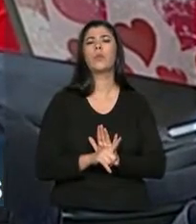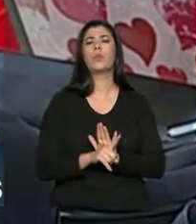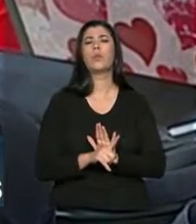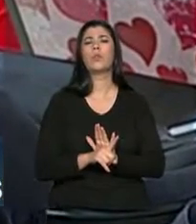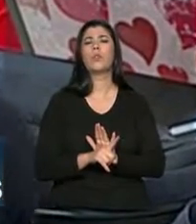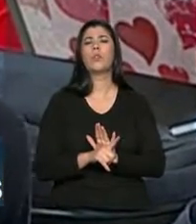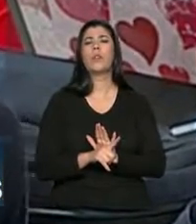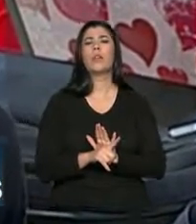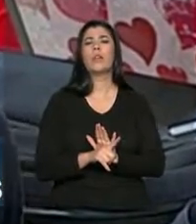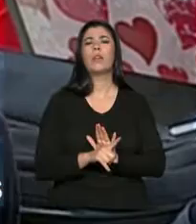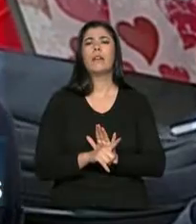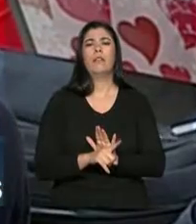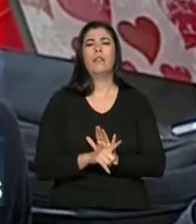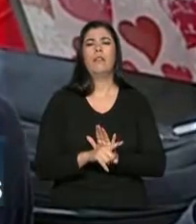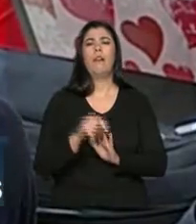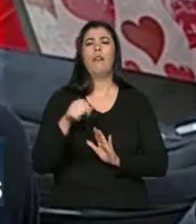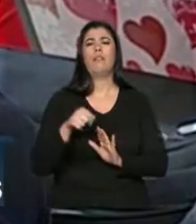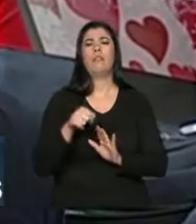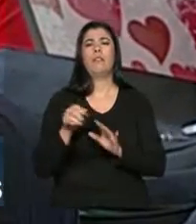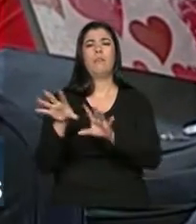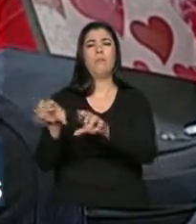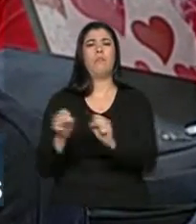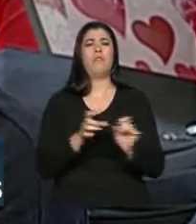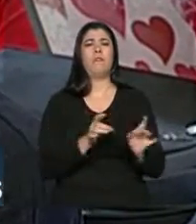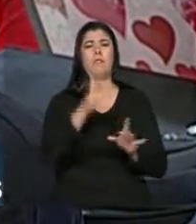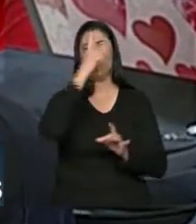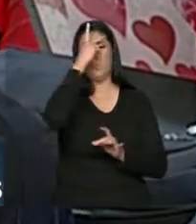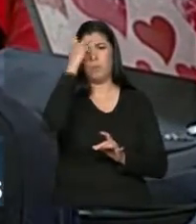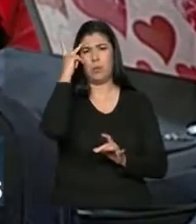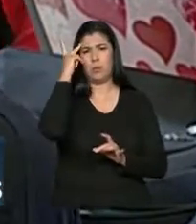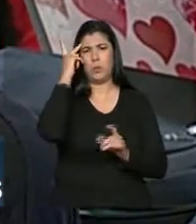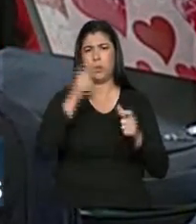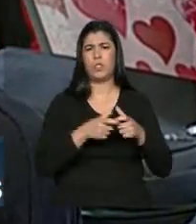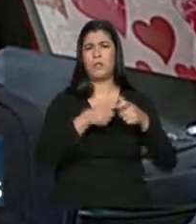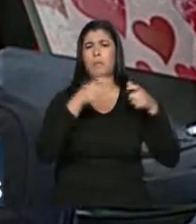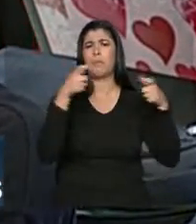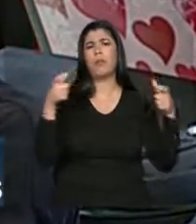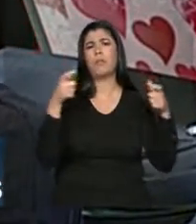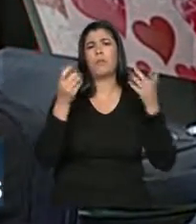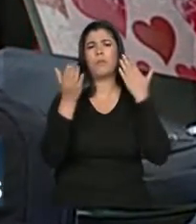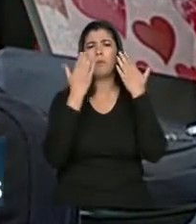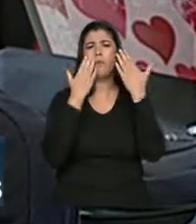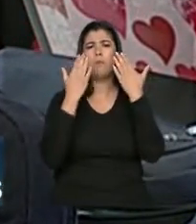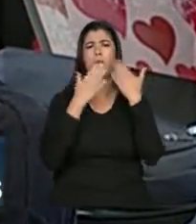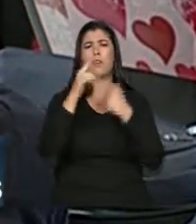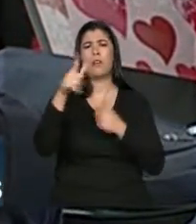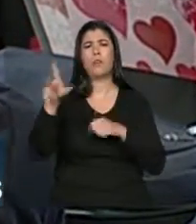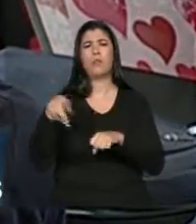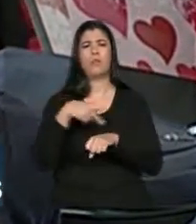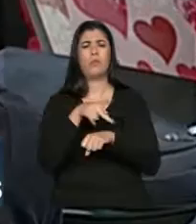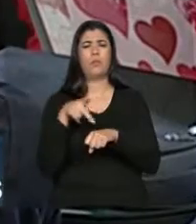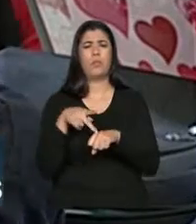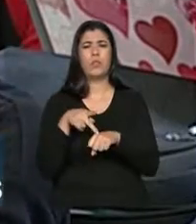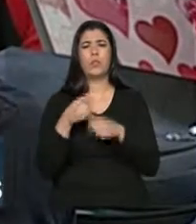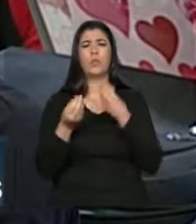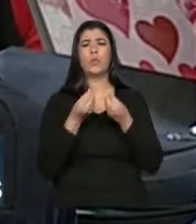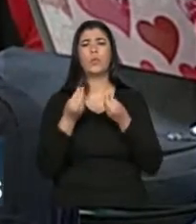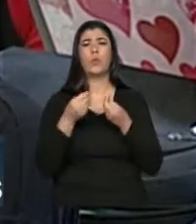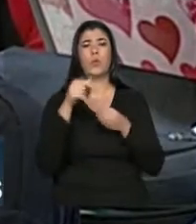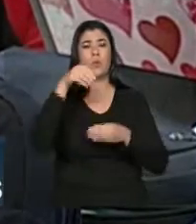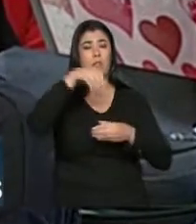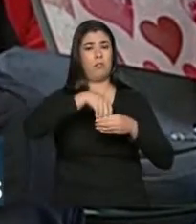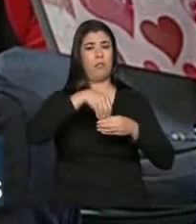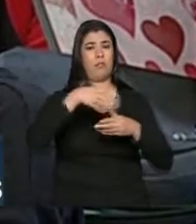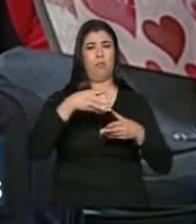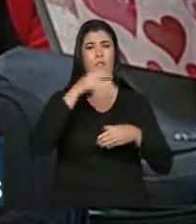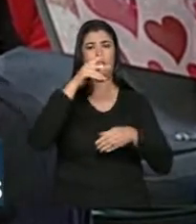em relação ao Brasil para que o tráfico aqui interno seja maior do que o internacional? Que o senhor falou lá na apresentação que o tráfico interno ele é